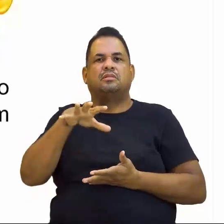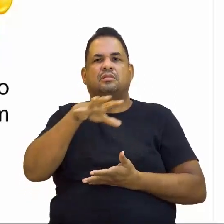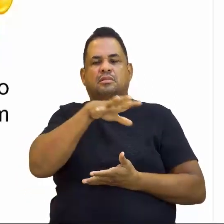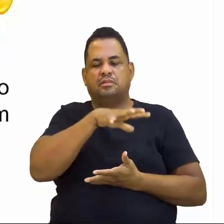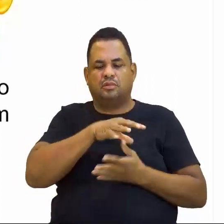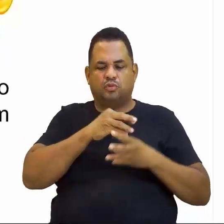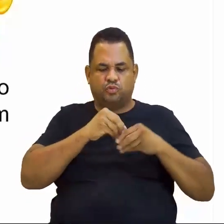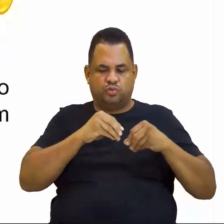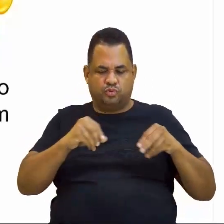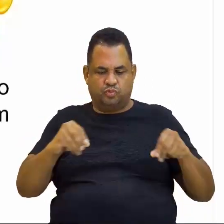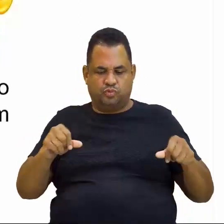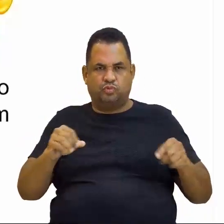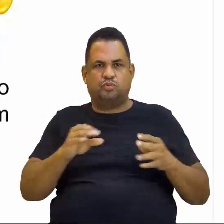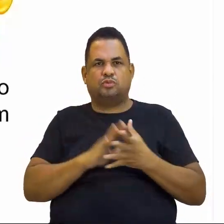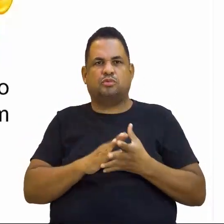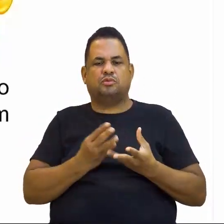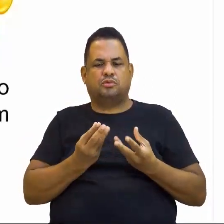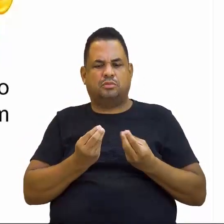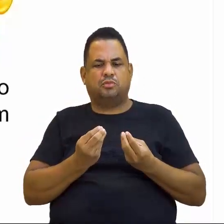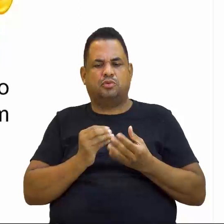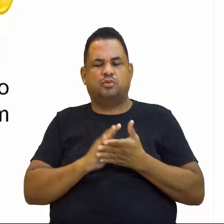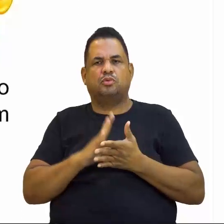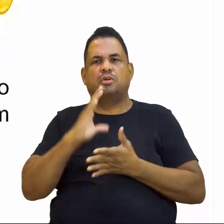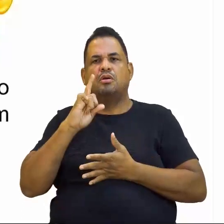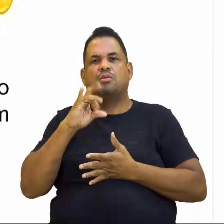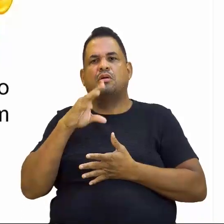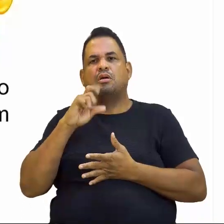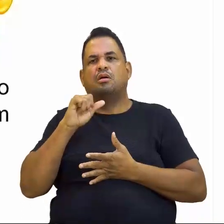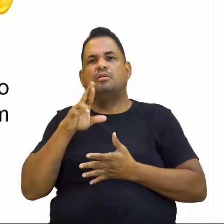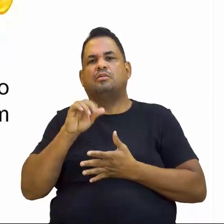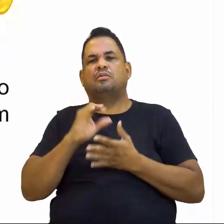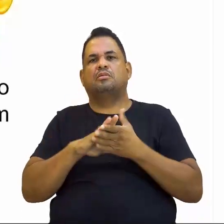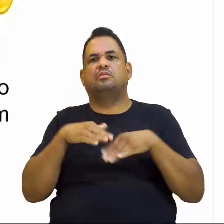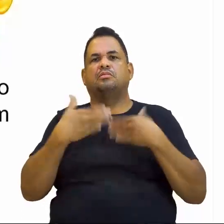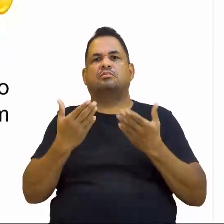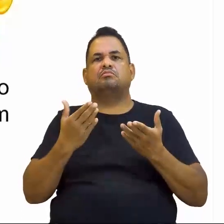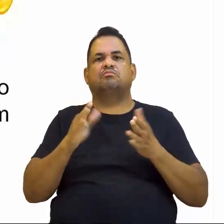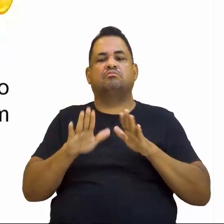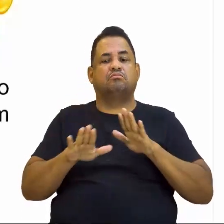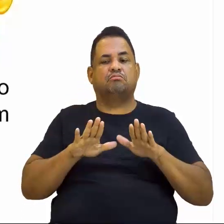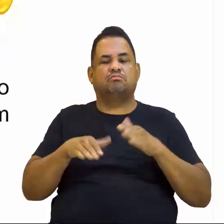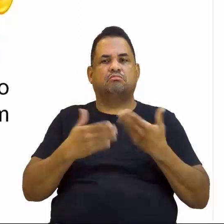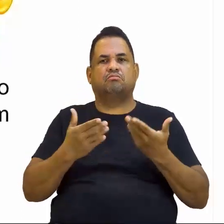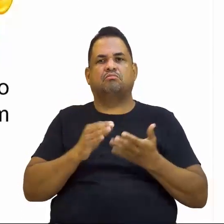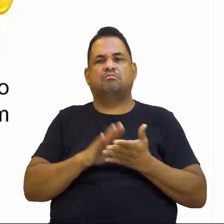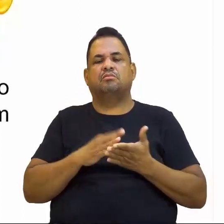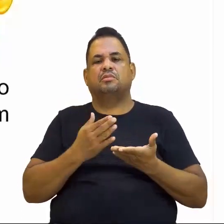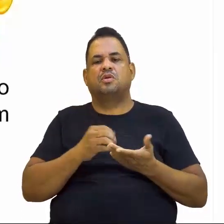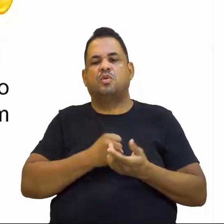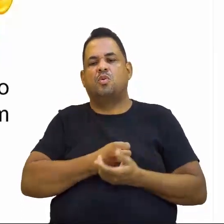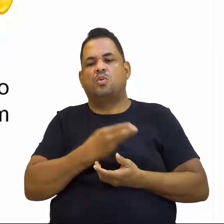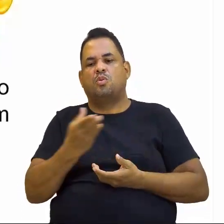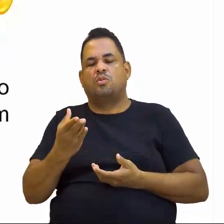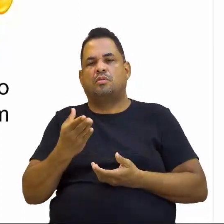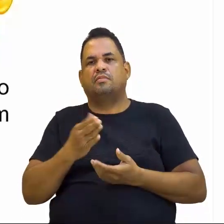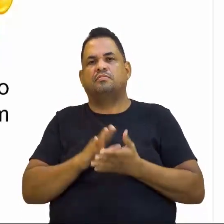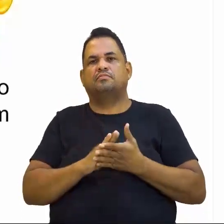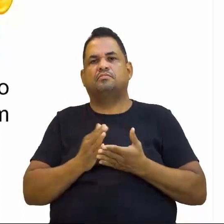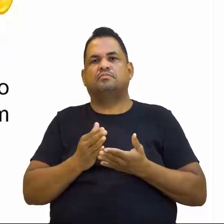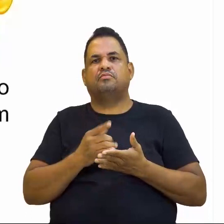apresentam solo rico em calcário. E aí, de acordo com a concentração